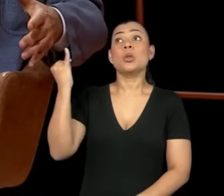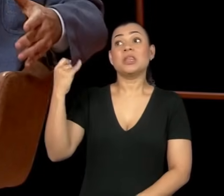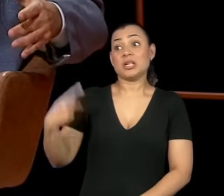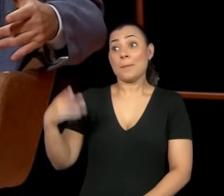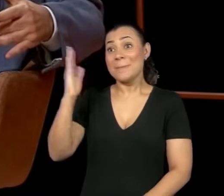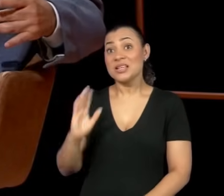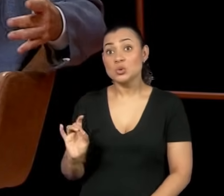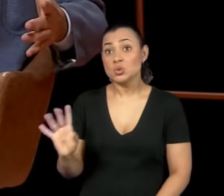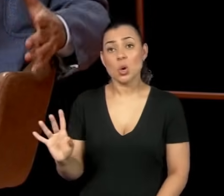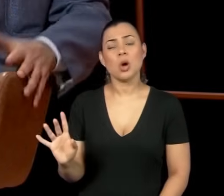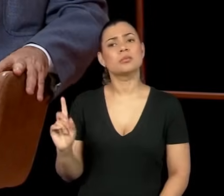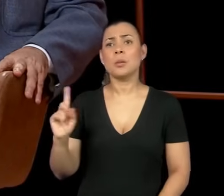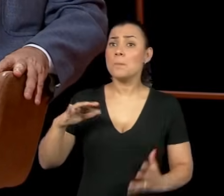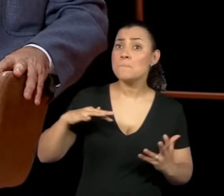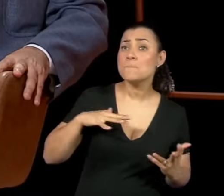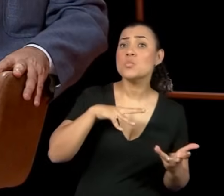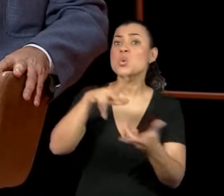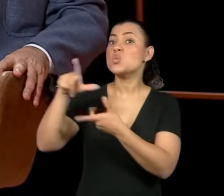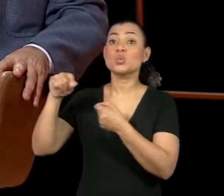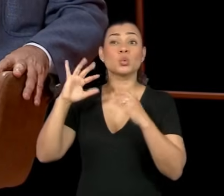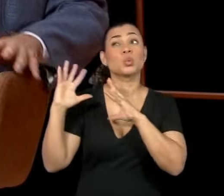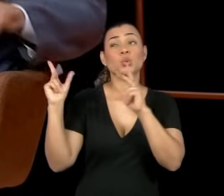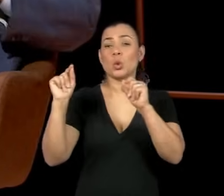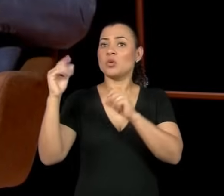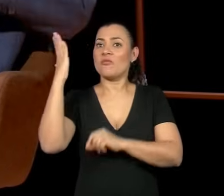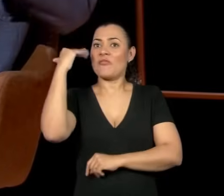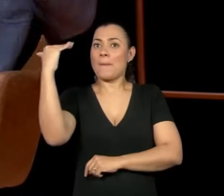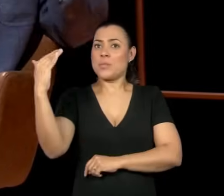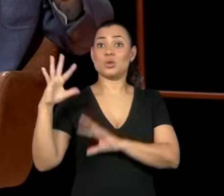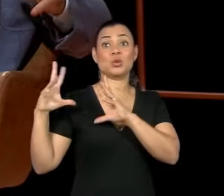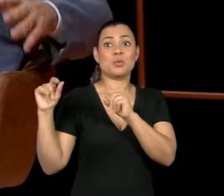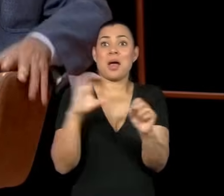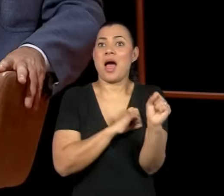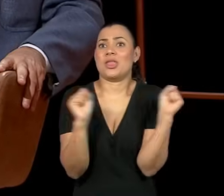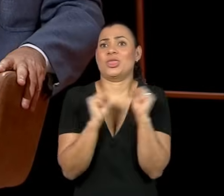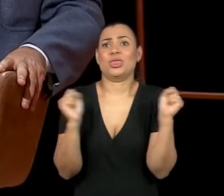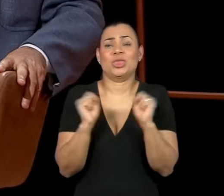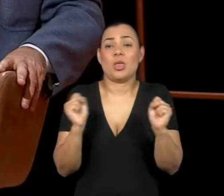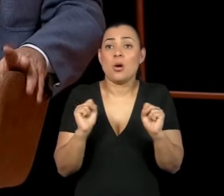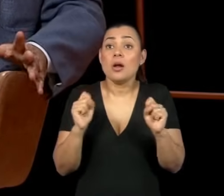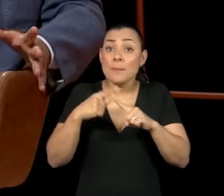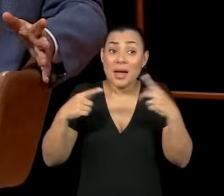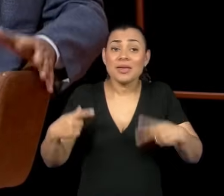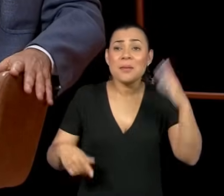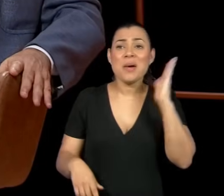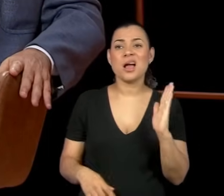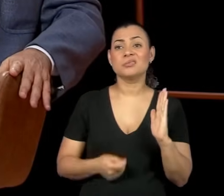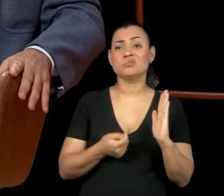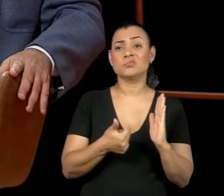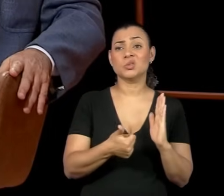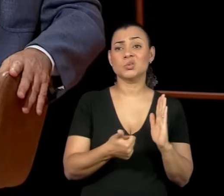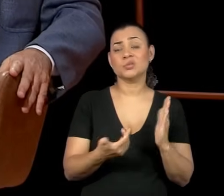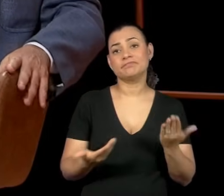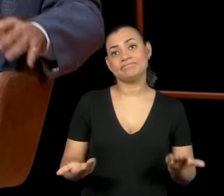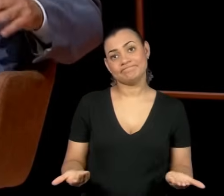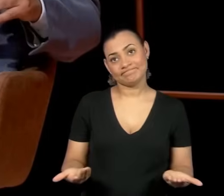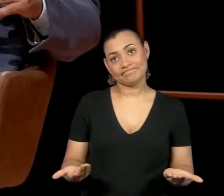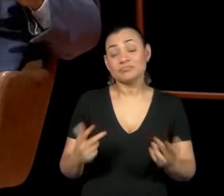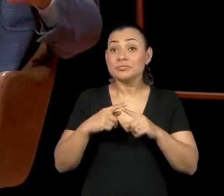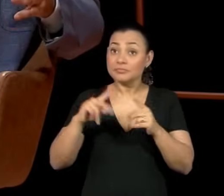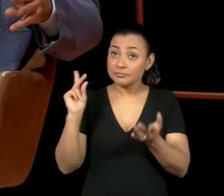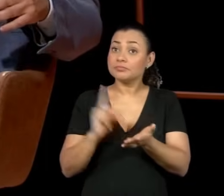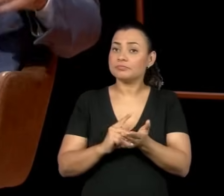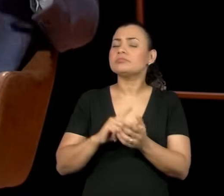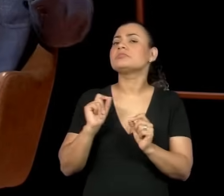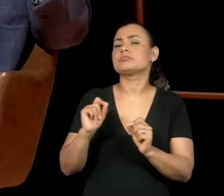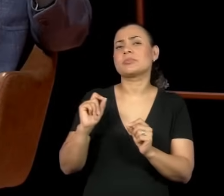mais. No mundo inteiro ela é respeitada, nos 5 continentes você escuta a Bossa Nova. E temos